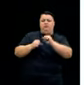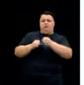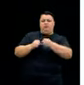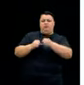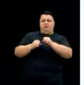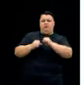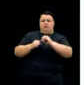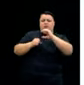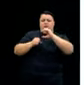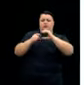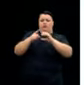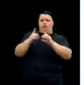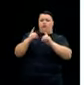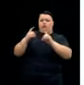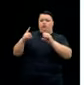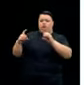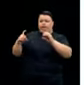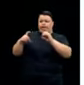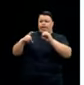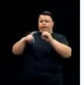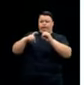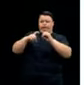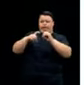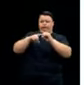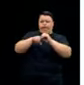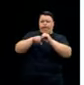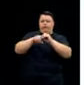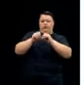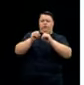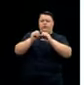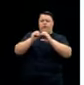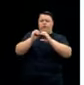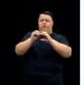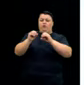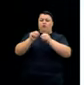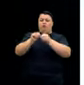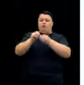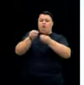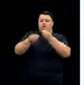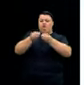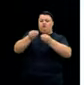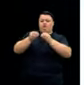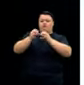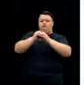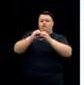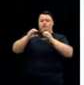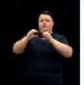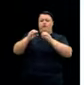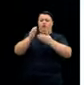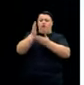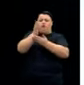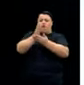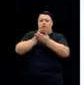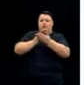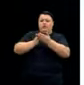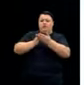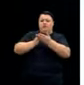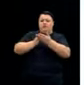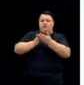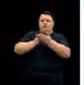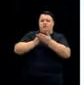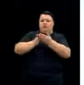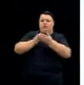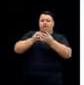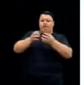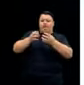com o espermatozoide, né, a formação do óvulo, a multiplicação das células até formar lá um